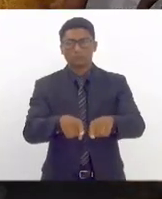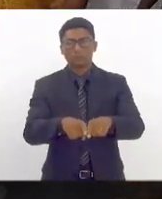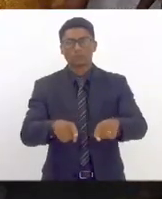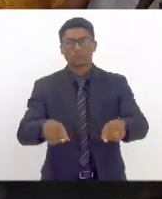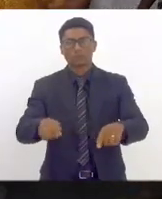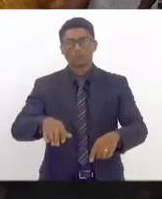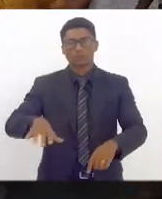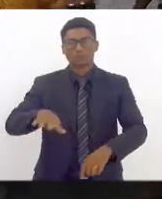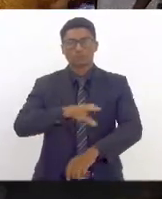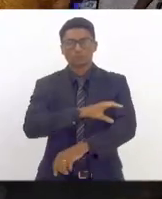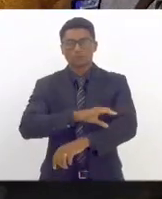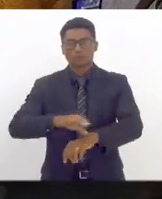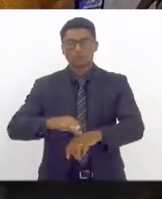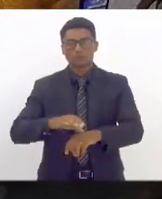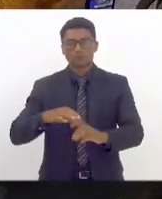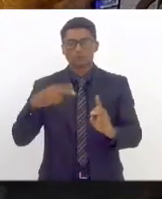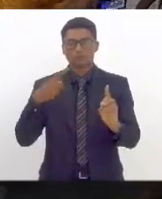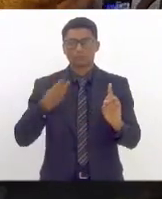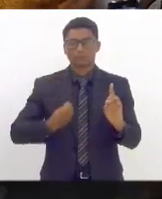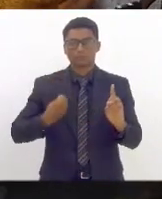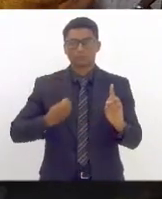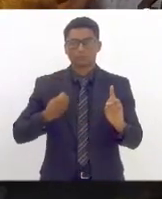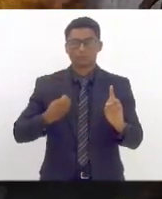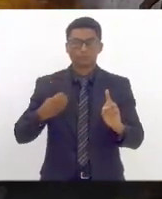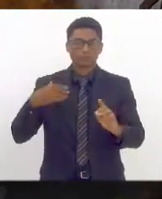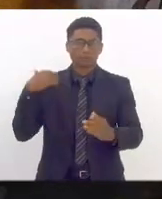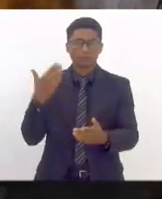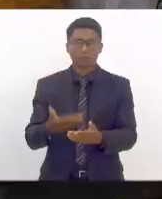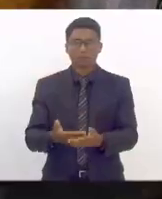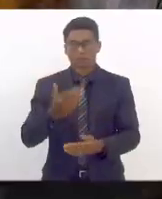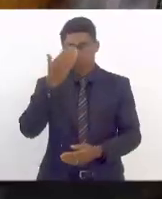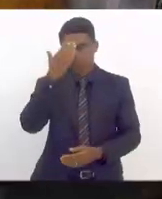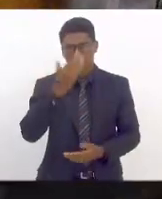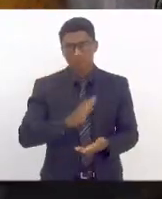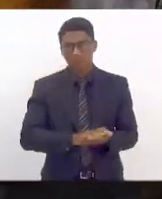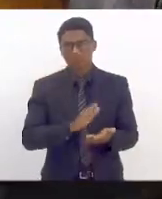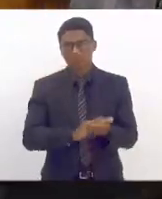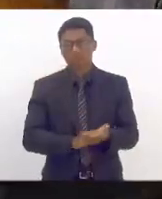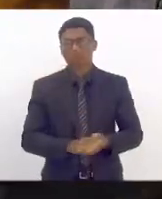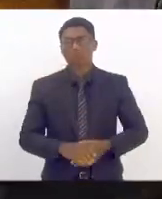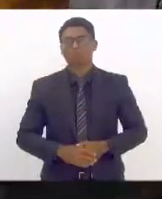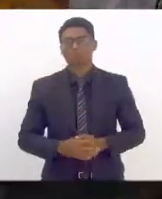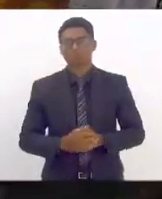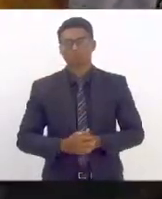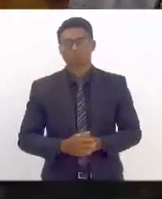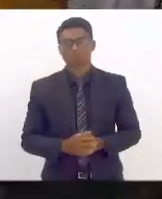cultural ao longo de toda sua vida pública Muito obrigado Parabéns querida